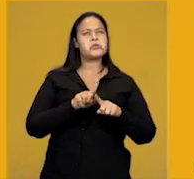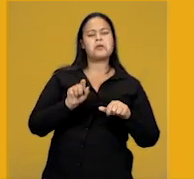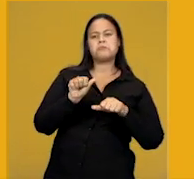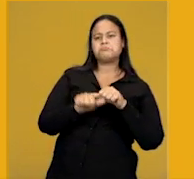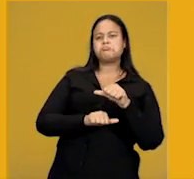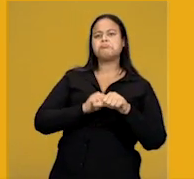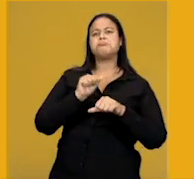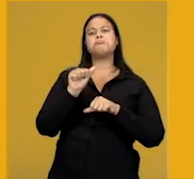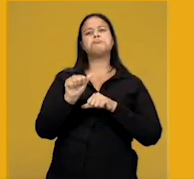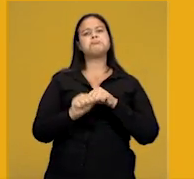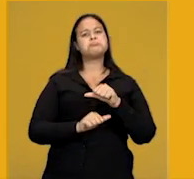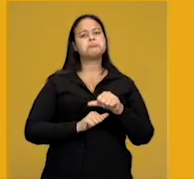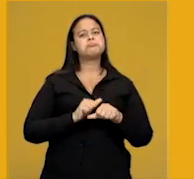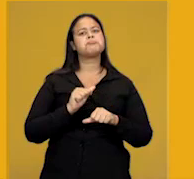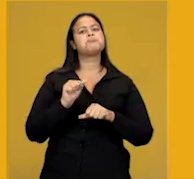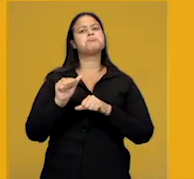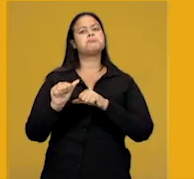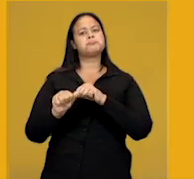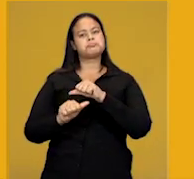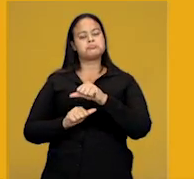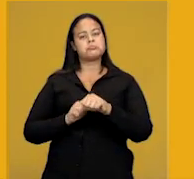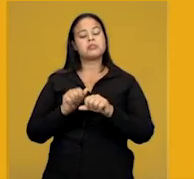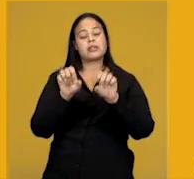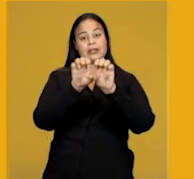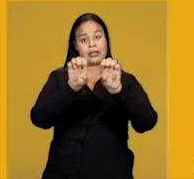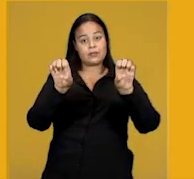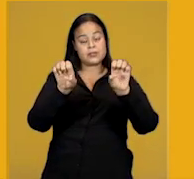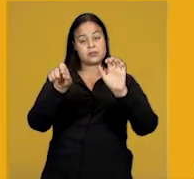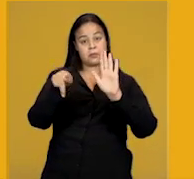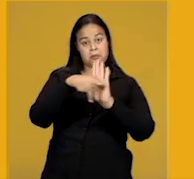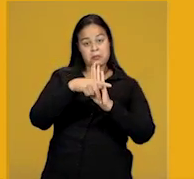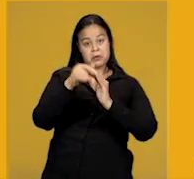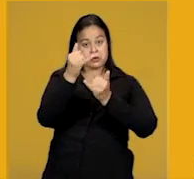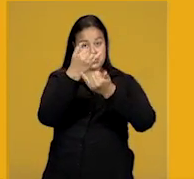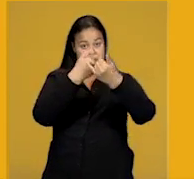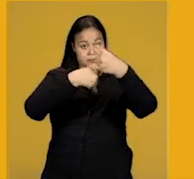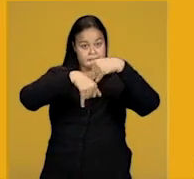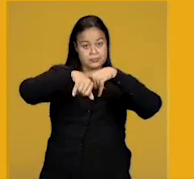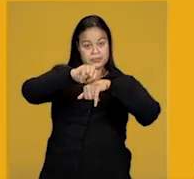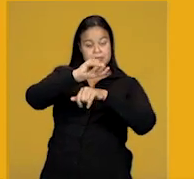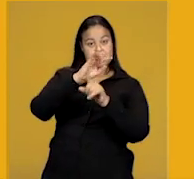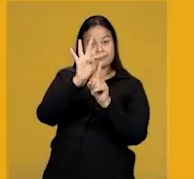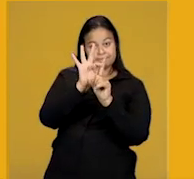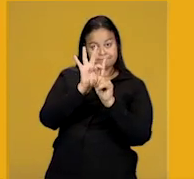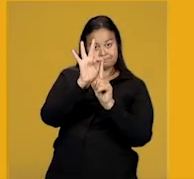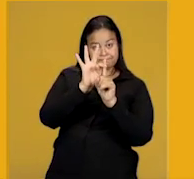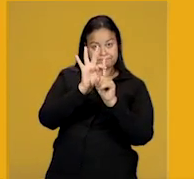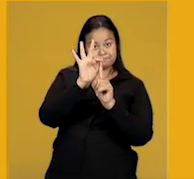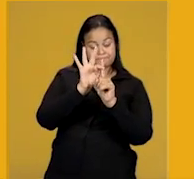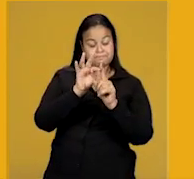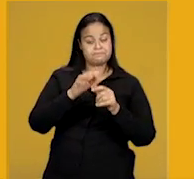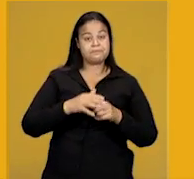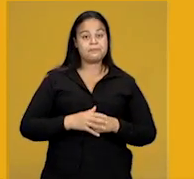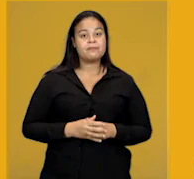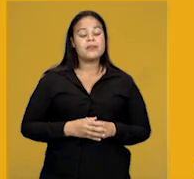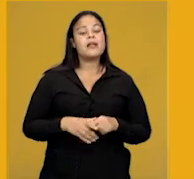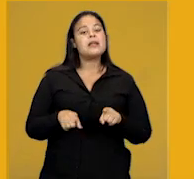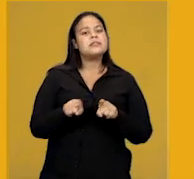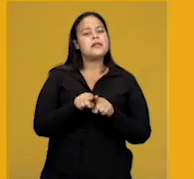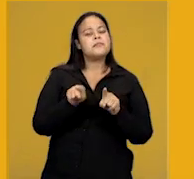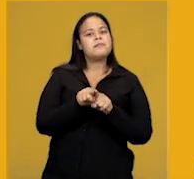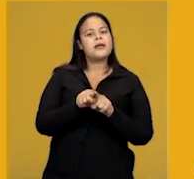alterar, fazer alguma modificação na equação termoquímica e vamos ver questão de Enem e de